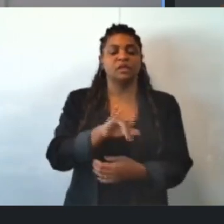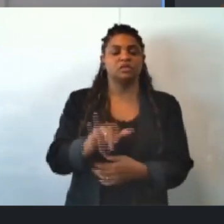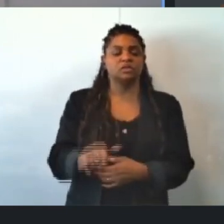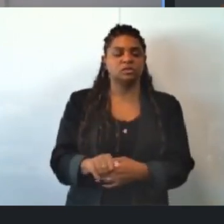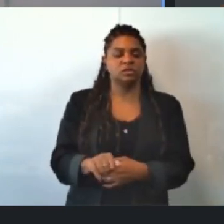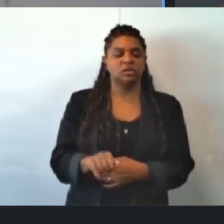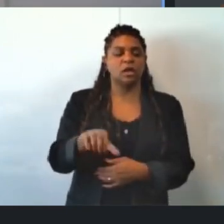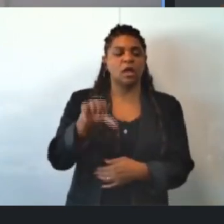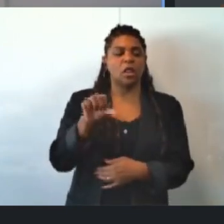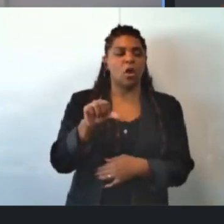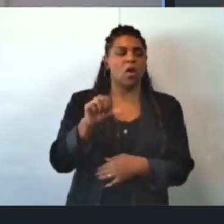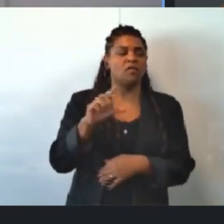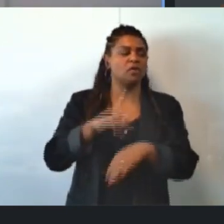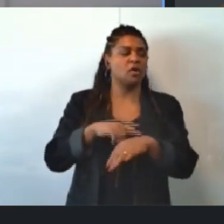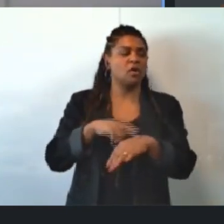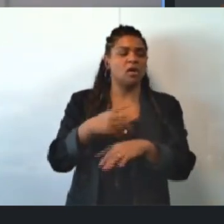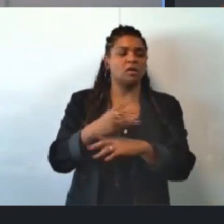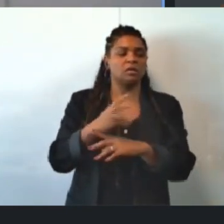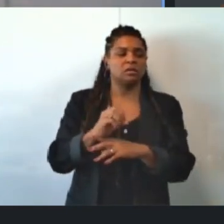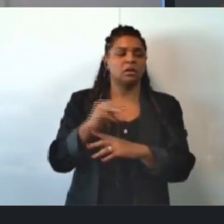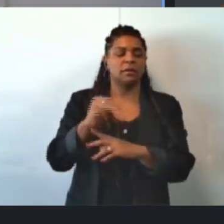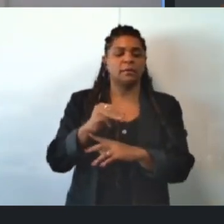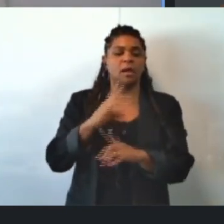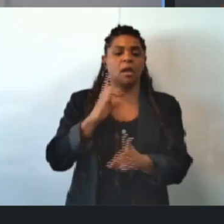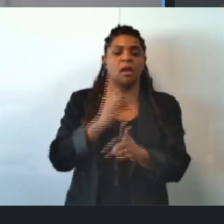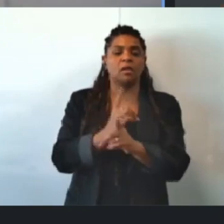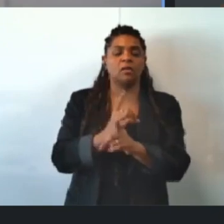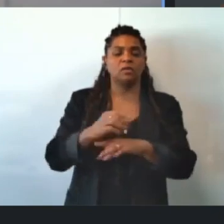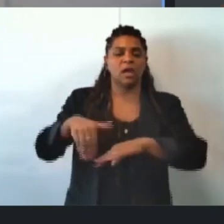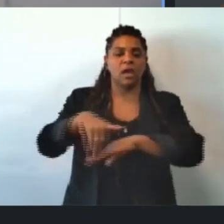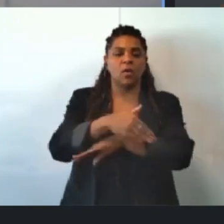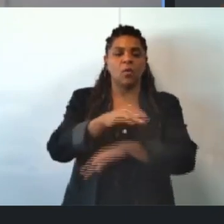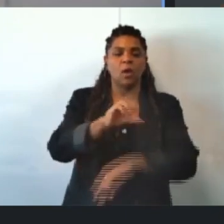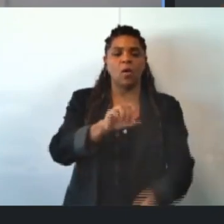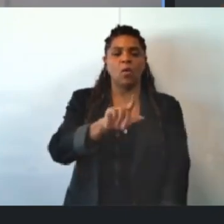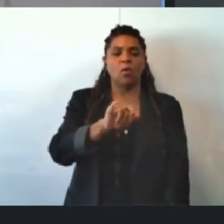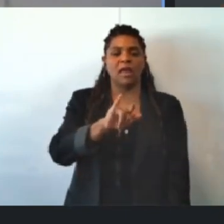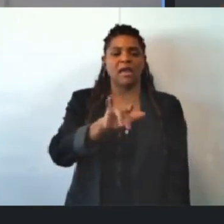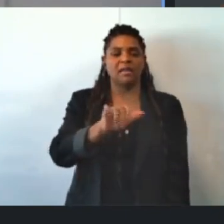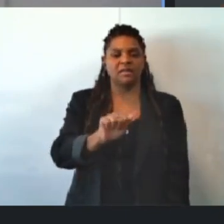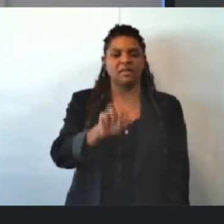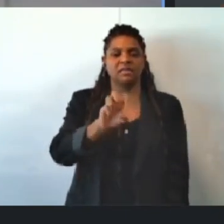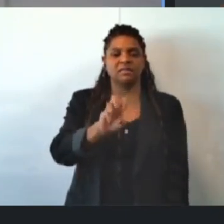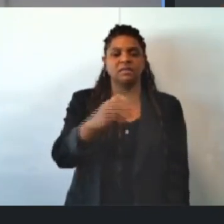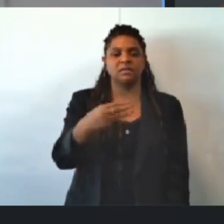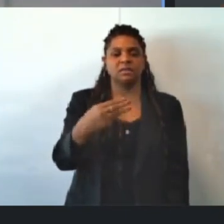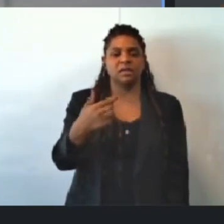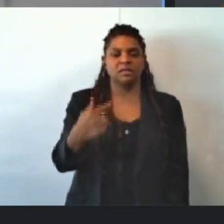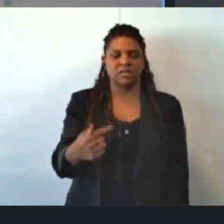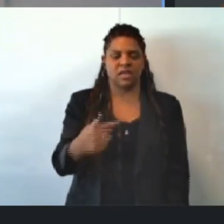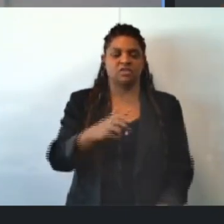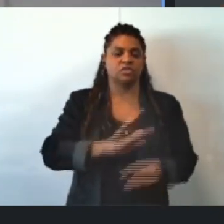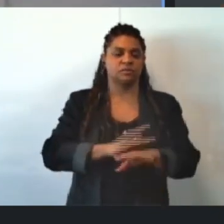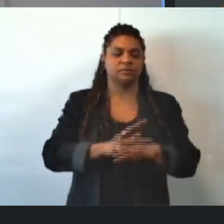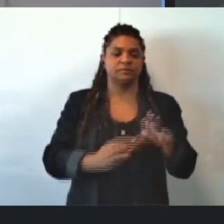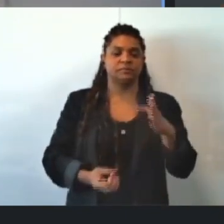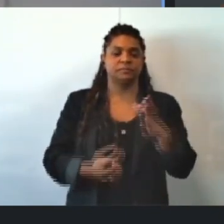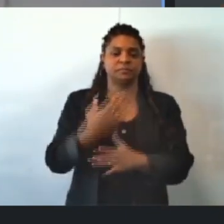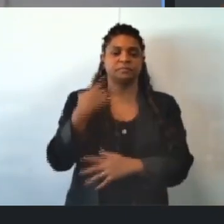minutos. Local de encontro é na rua Olaria, 537. Autoria, vereador Vanderlei Porto. Em